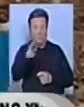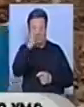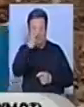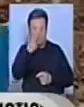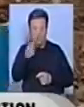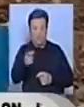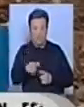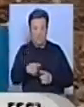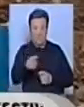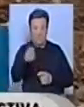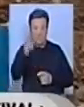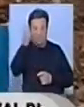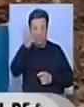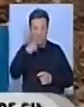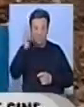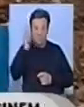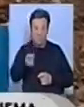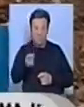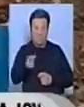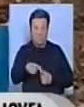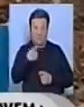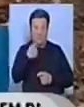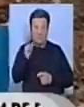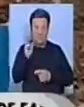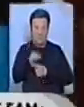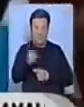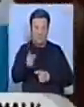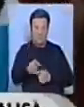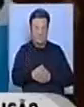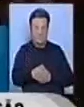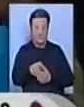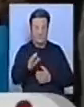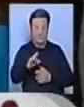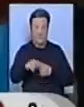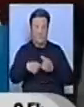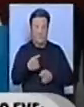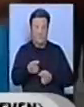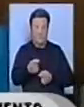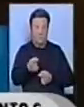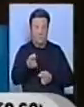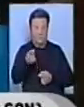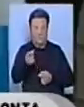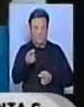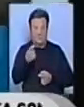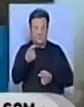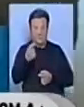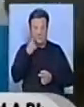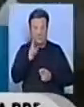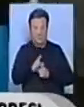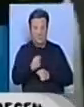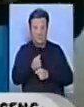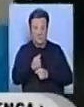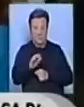e o rei ordenou, dizendo que sim. E depois, ele por enquanto